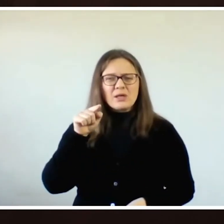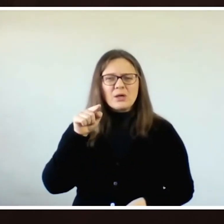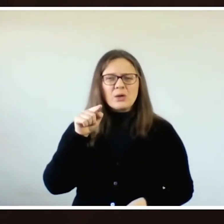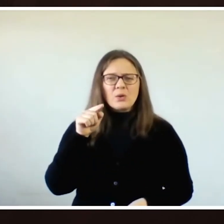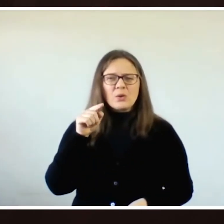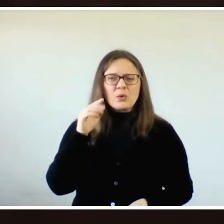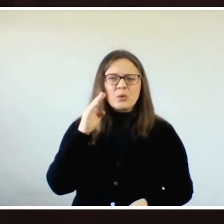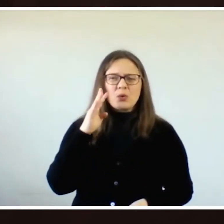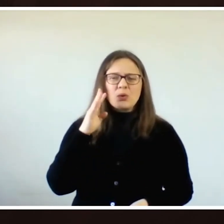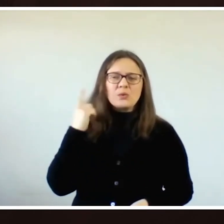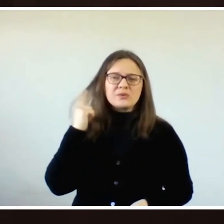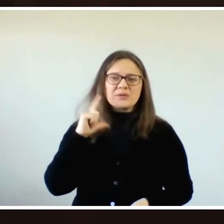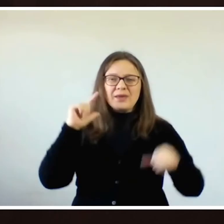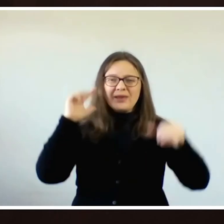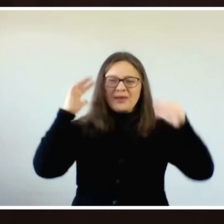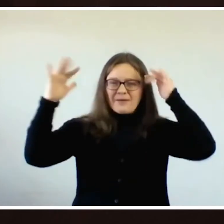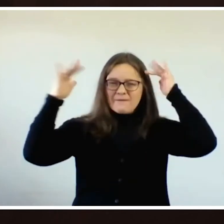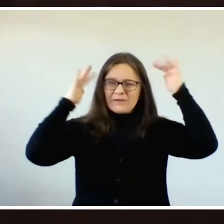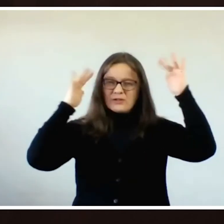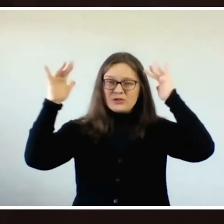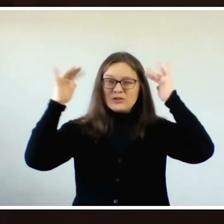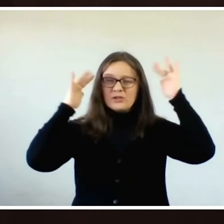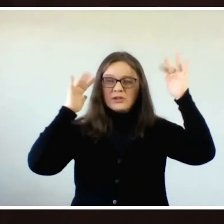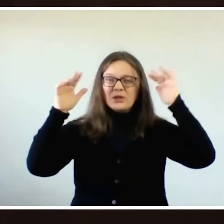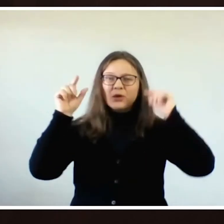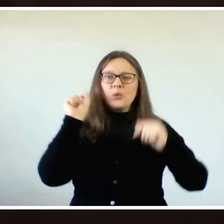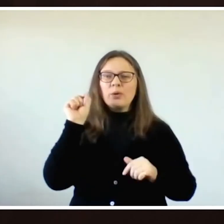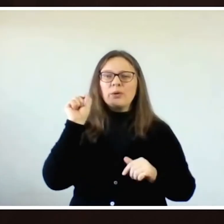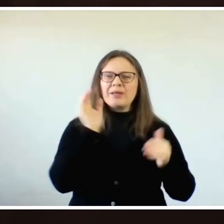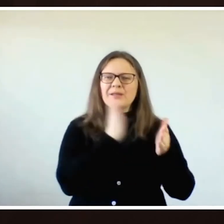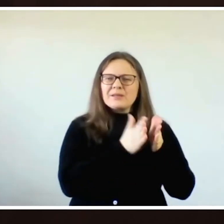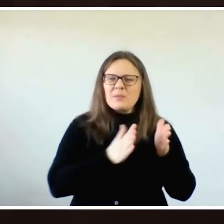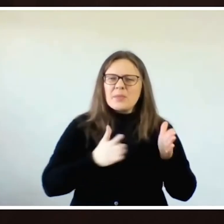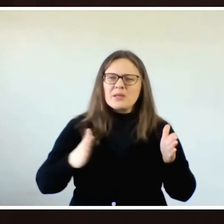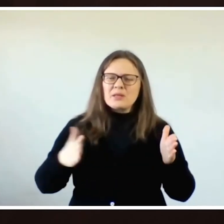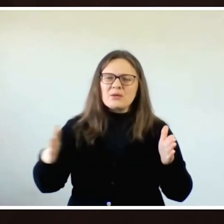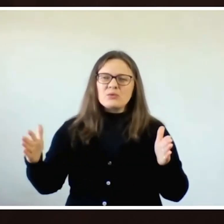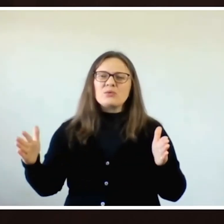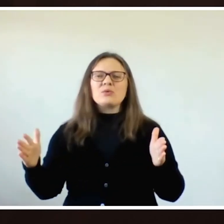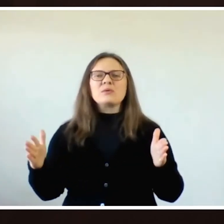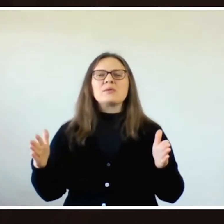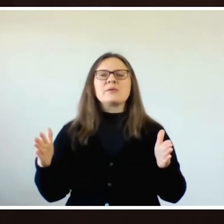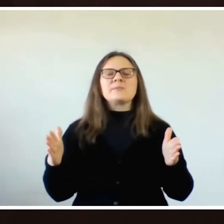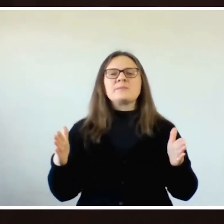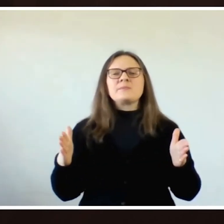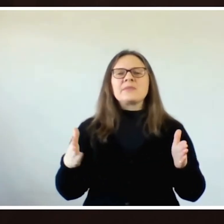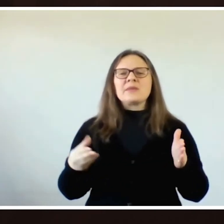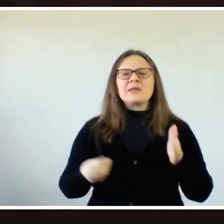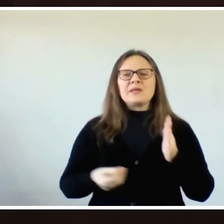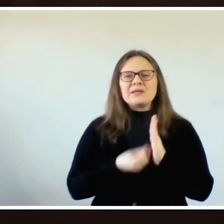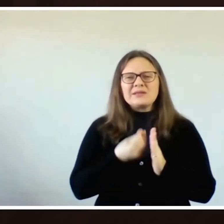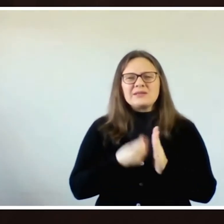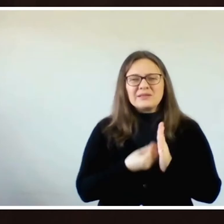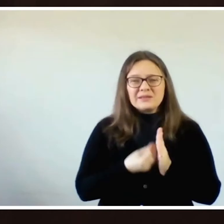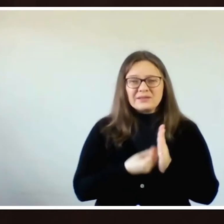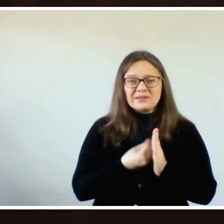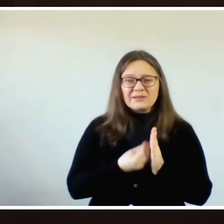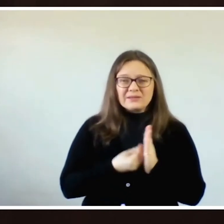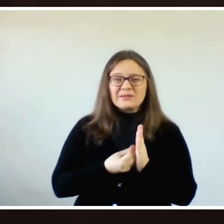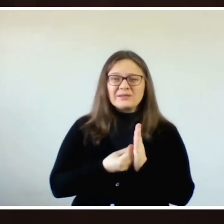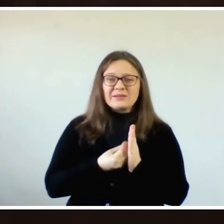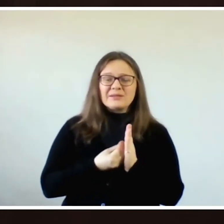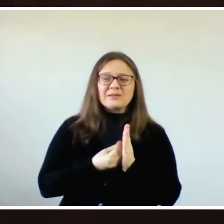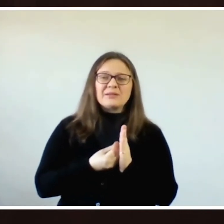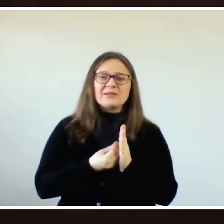fez com que a igreja não existisse mais como algo totalmente separado do mundo. A igreja